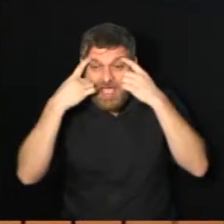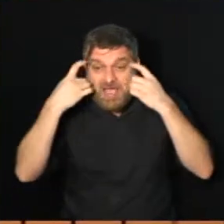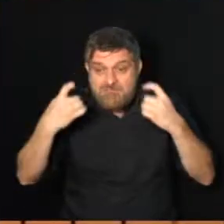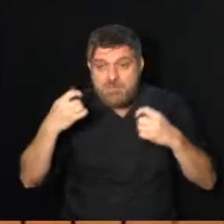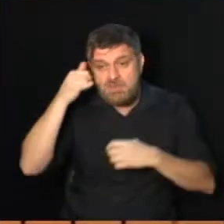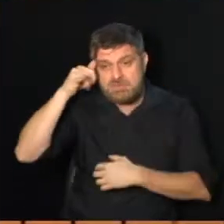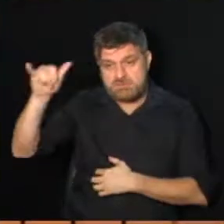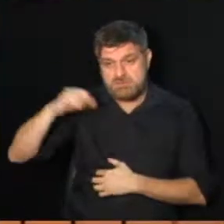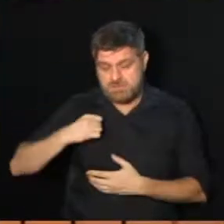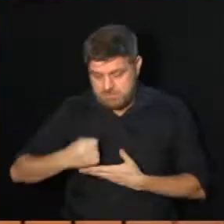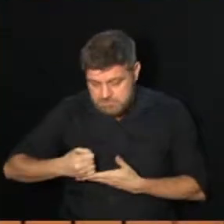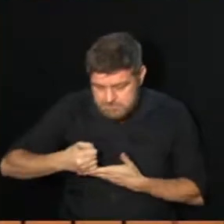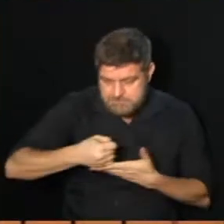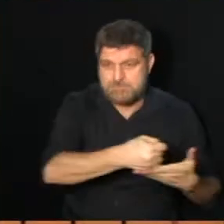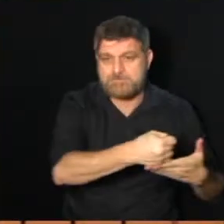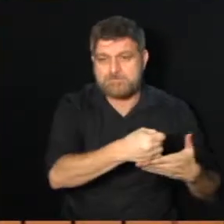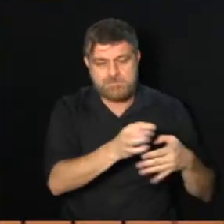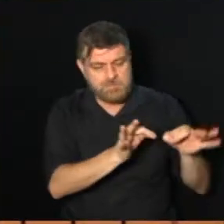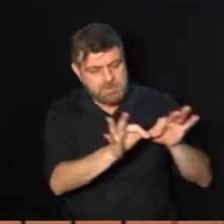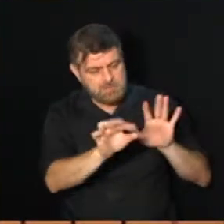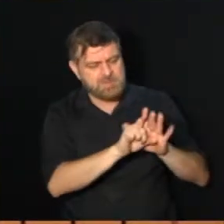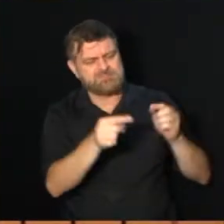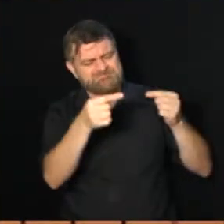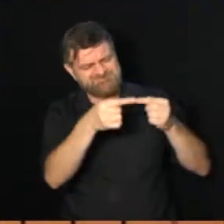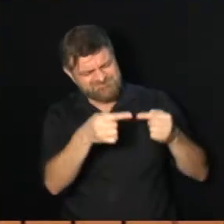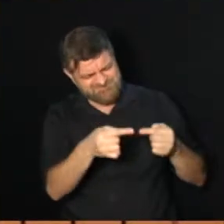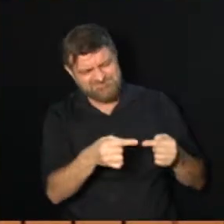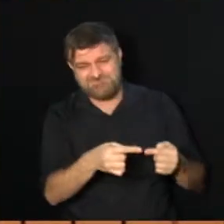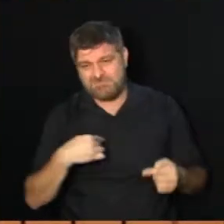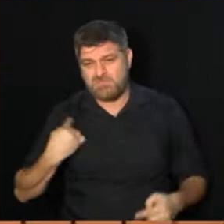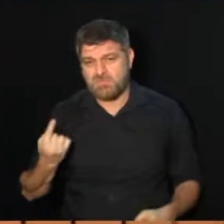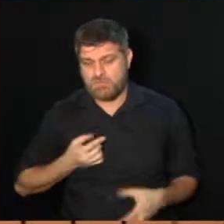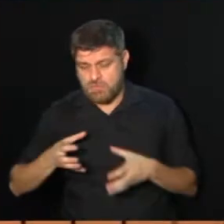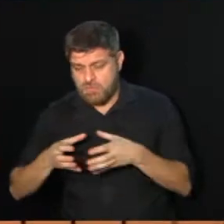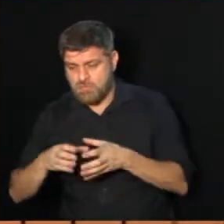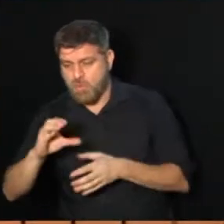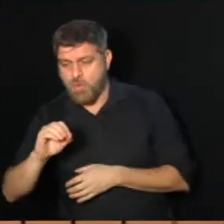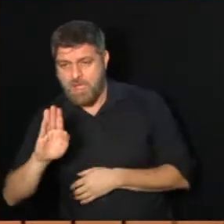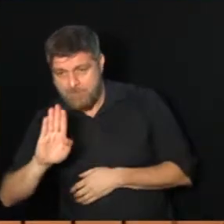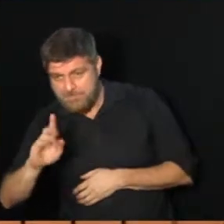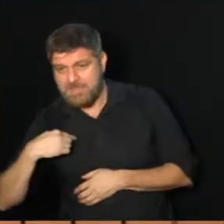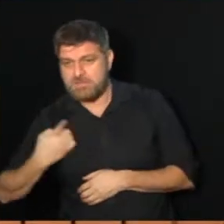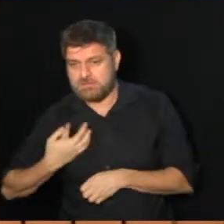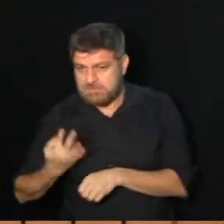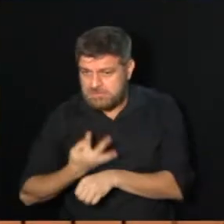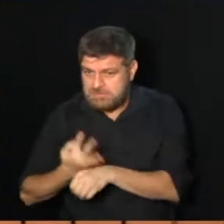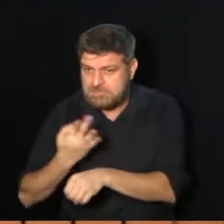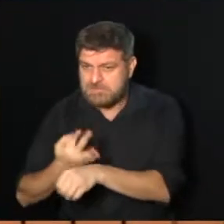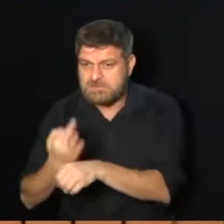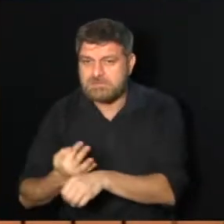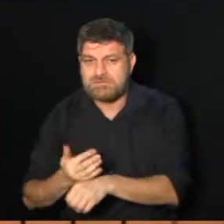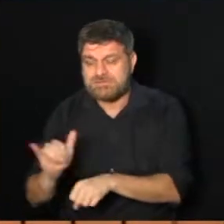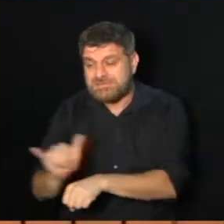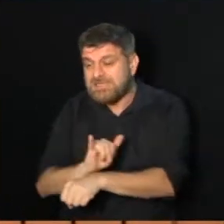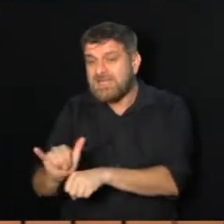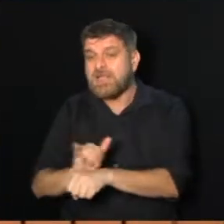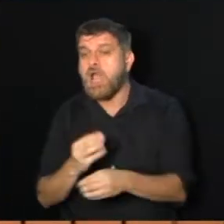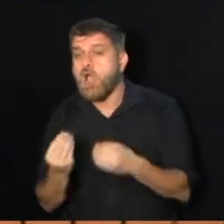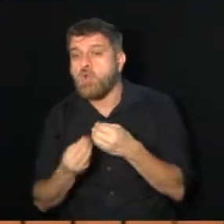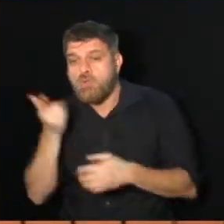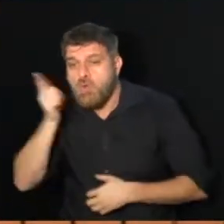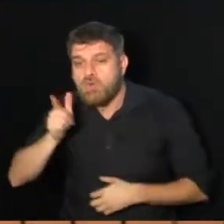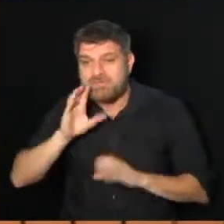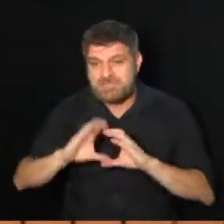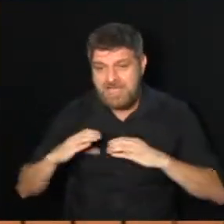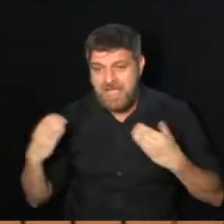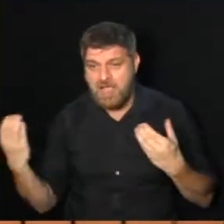nós apoiamos certamente esse projeto e, da nossa parte, nós estamos buscando meios de levar isso para a